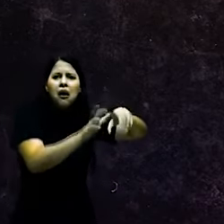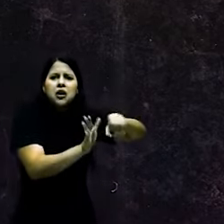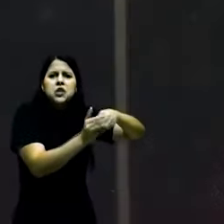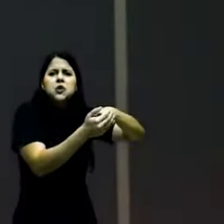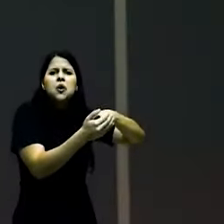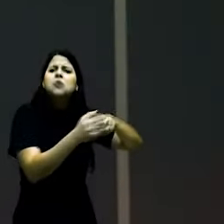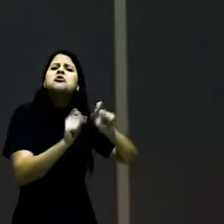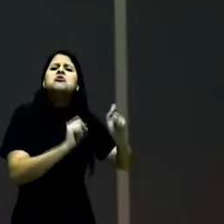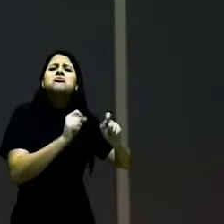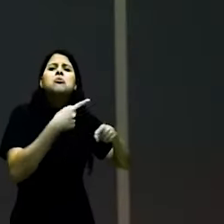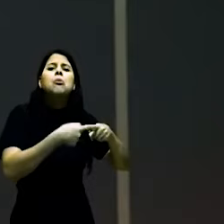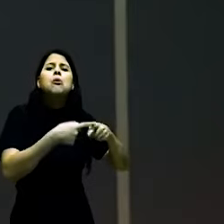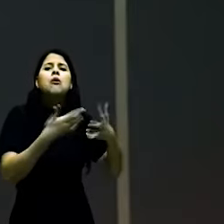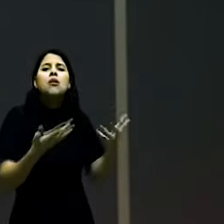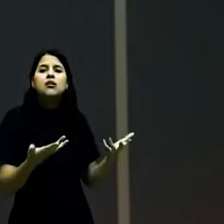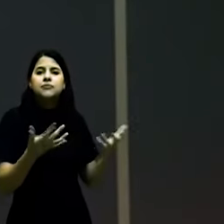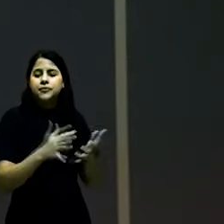Elias?